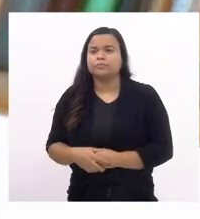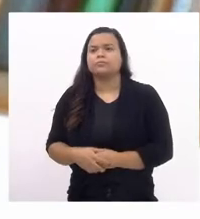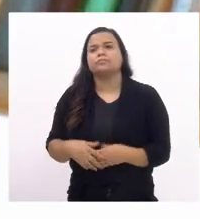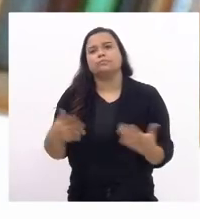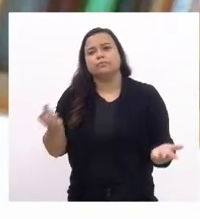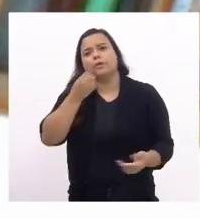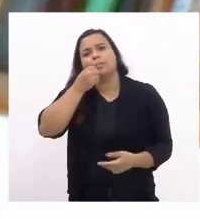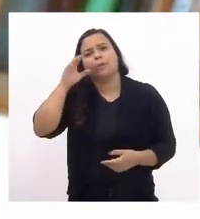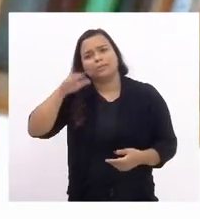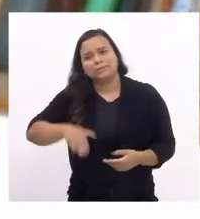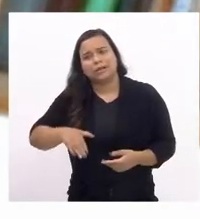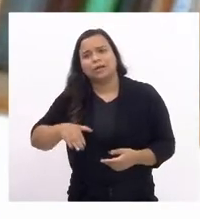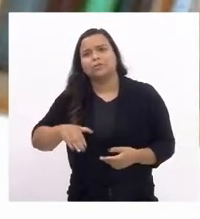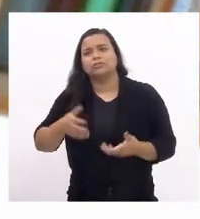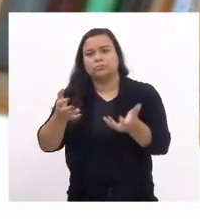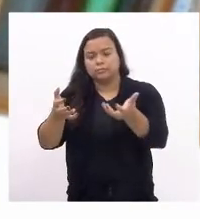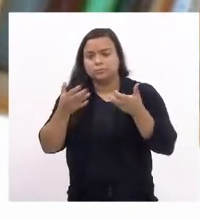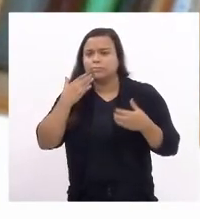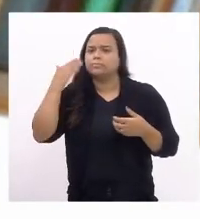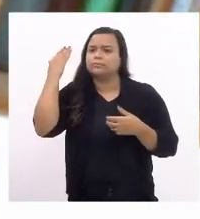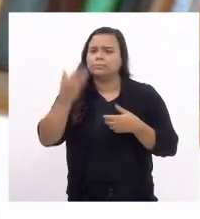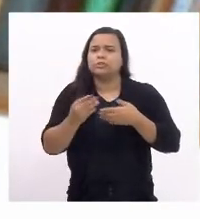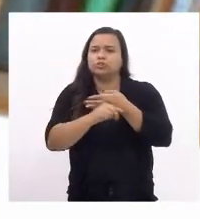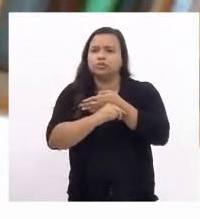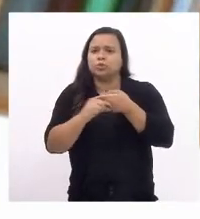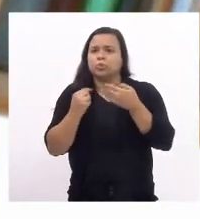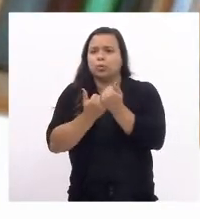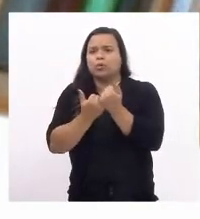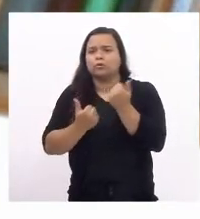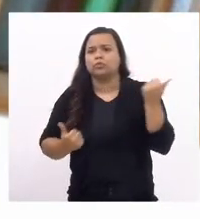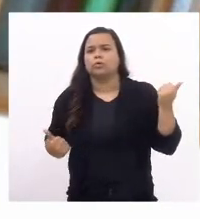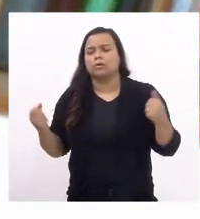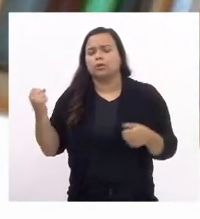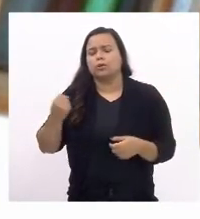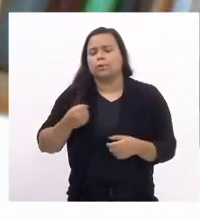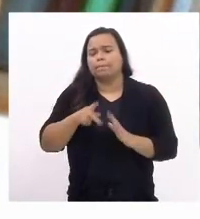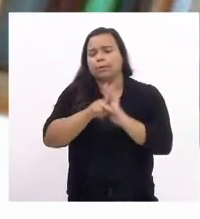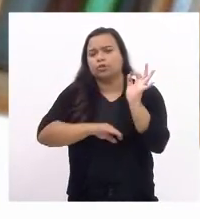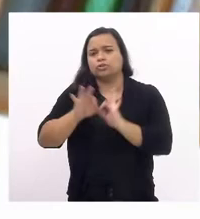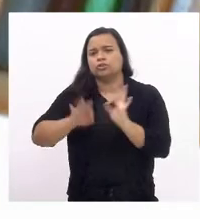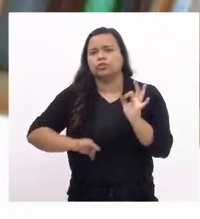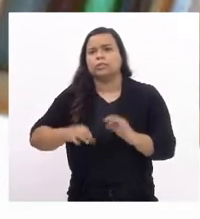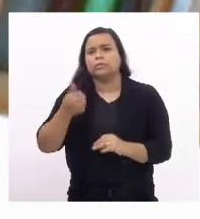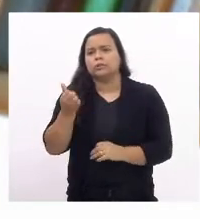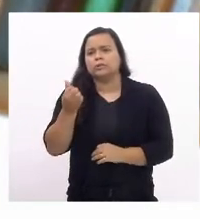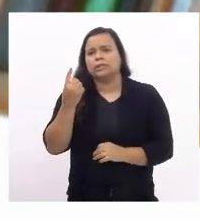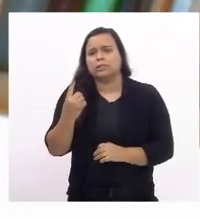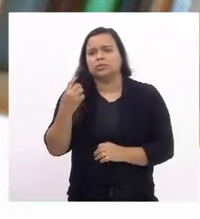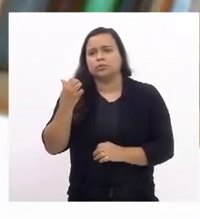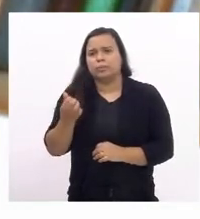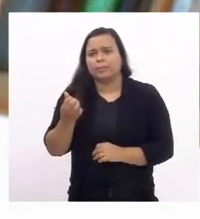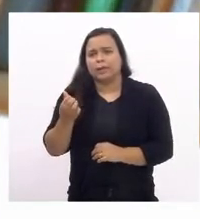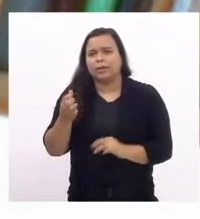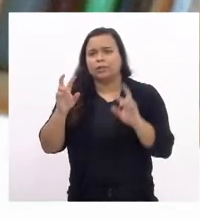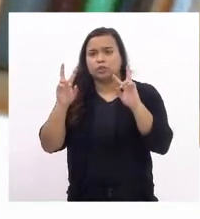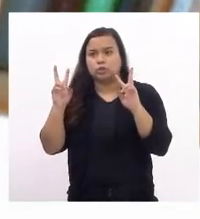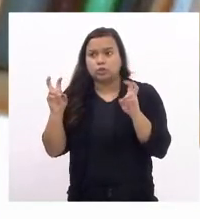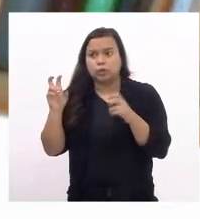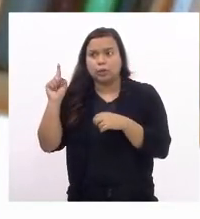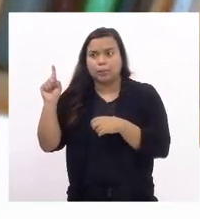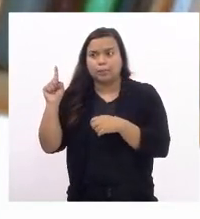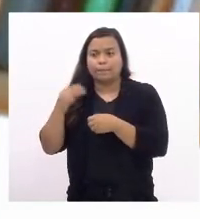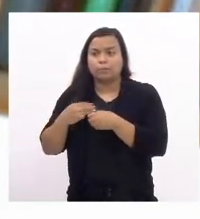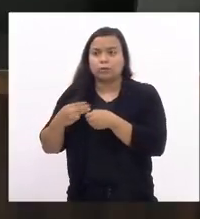pedir a coautoria do projeto 4616. Capital Estadual da Laranja, município de